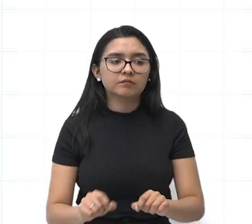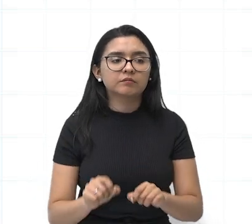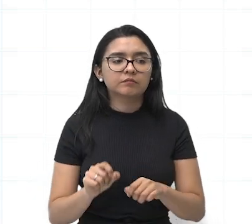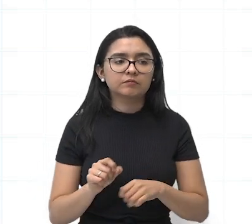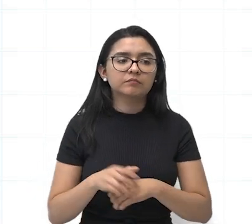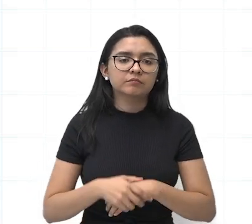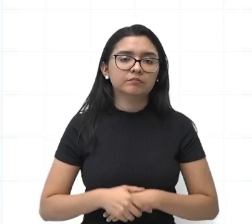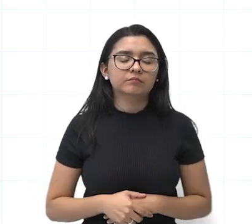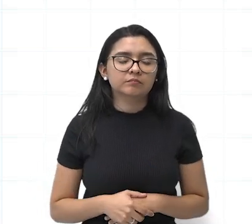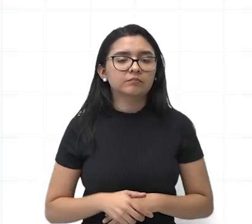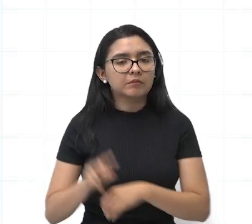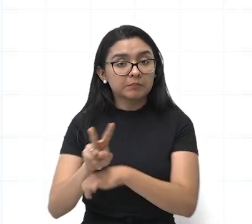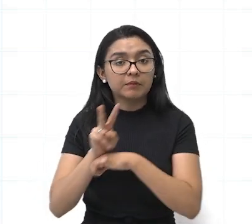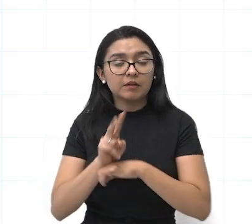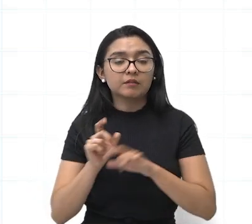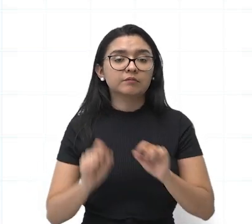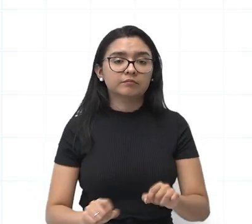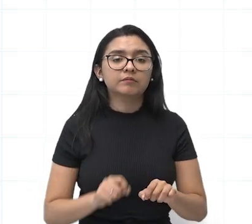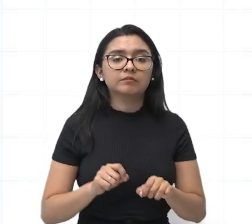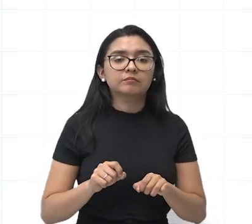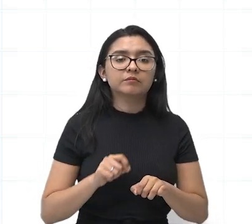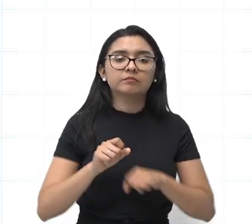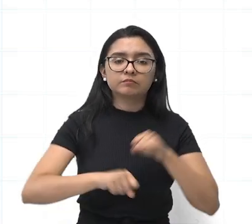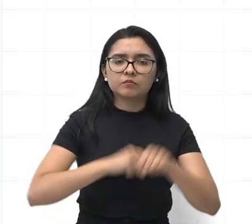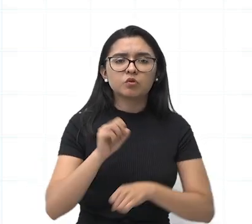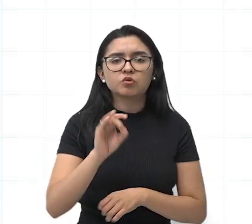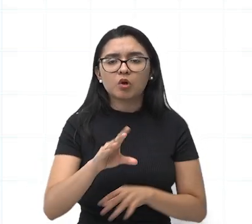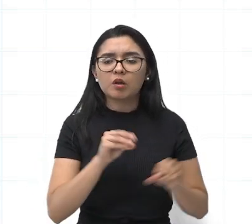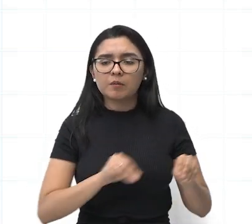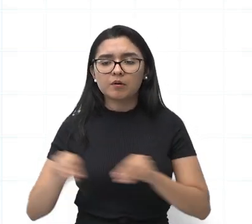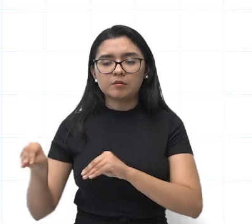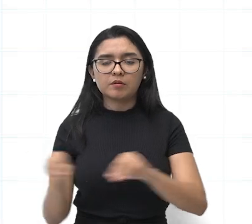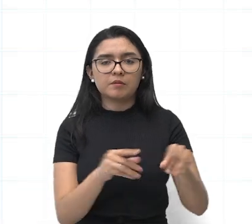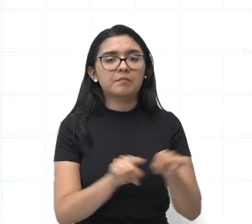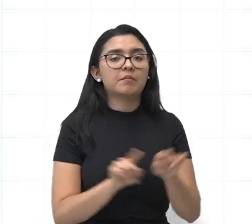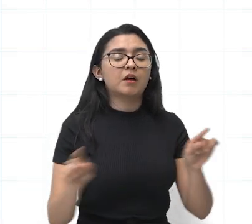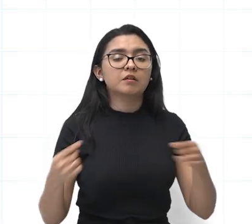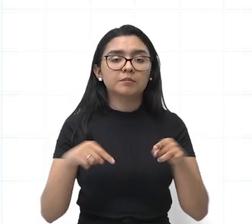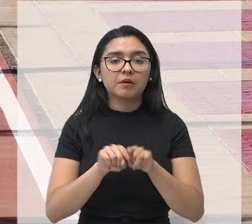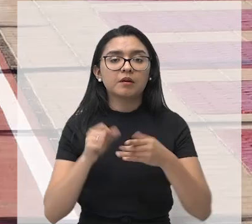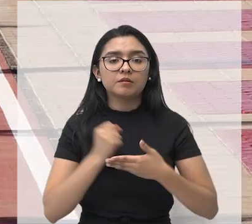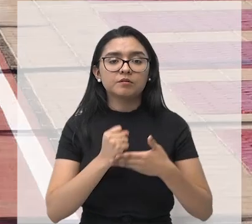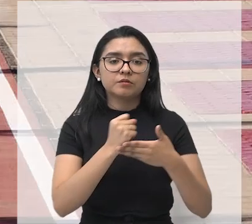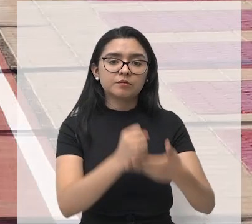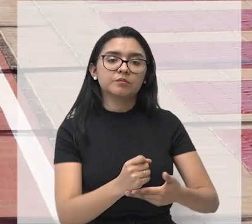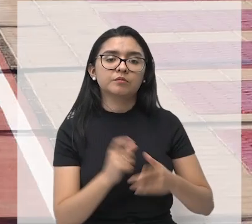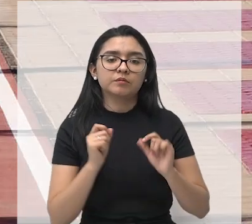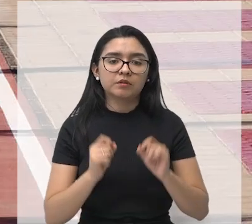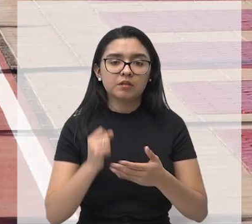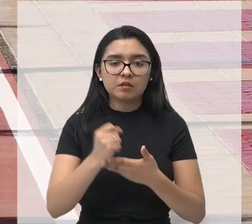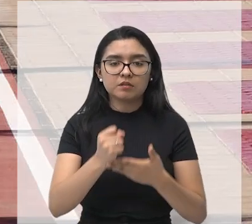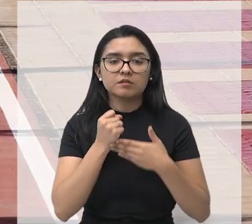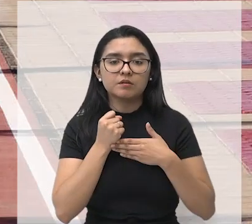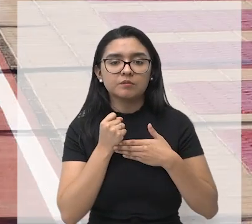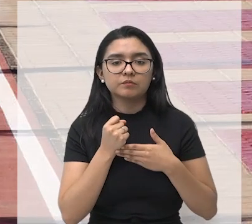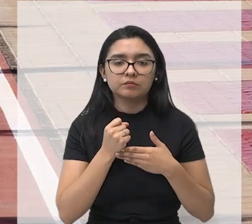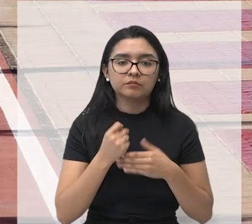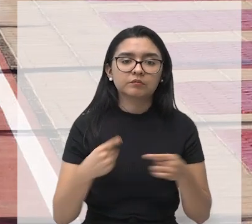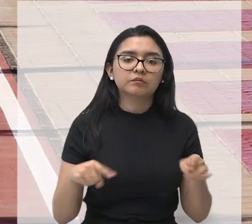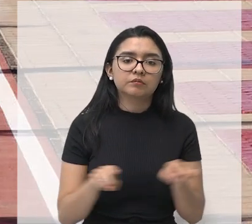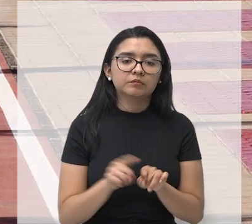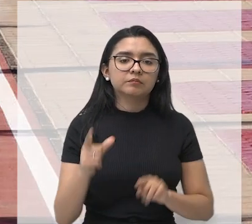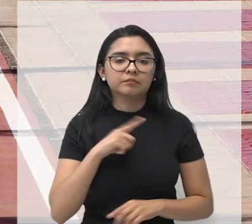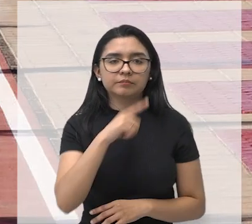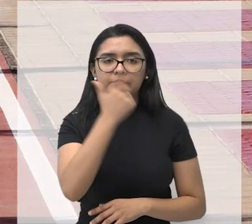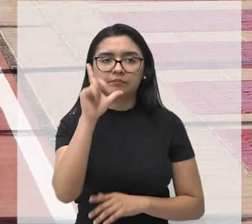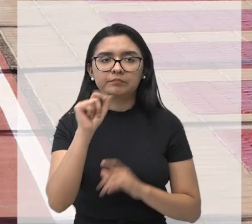de transporte que não vai somente ajudar na mobilidade, mas também na nossa saúde. E tem mais um